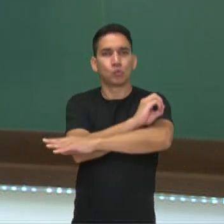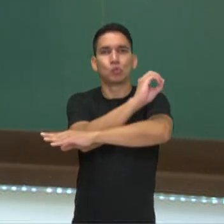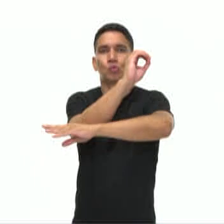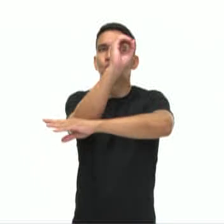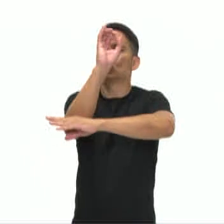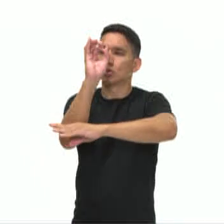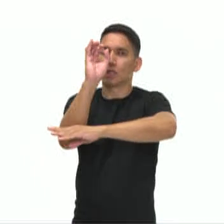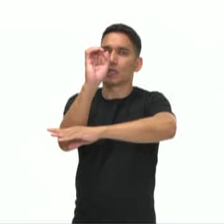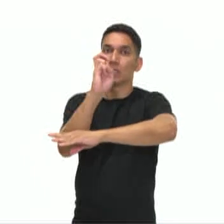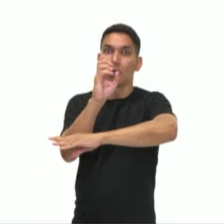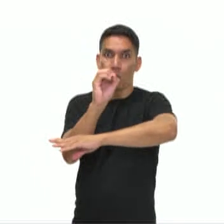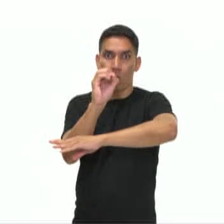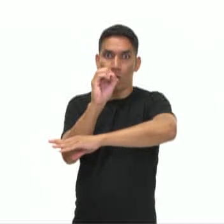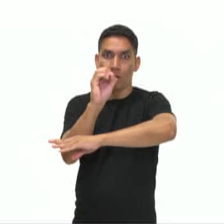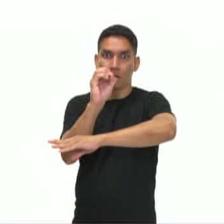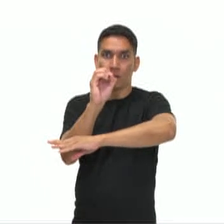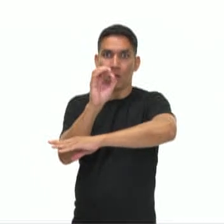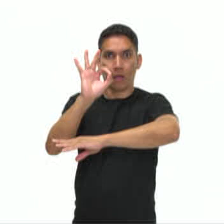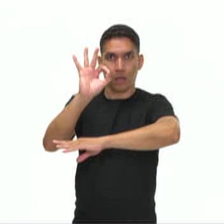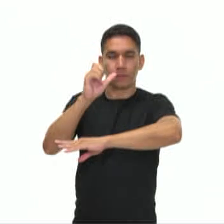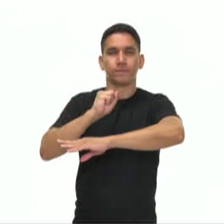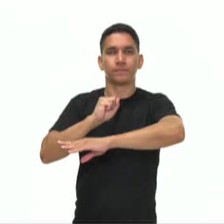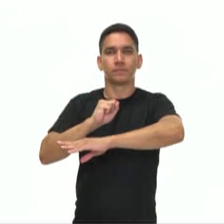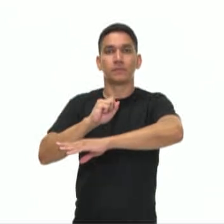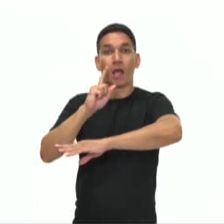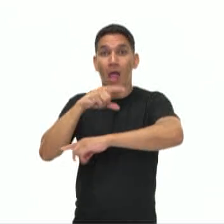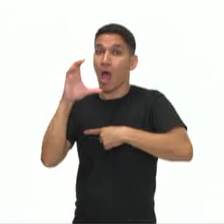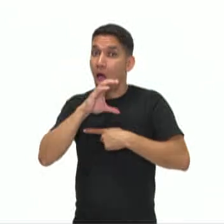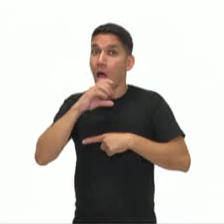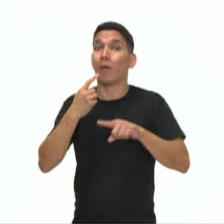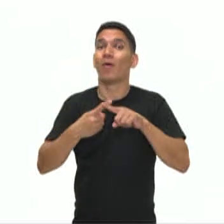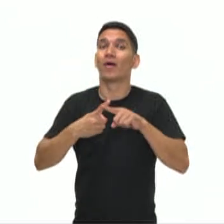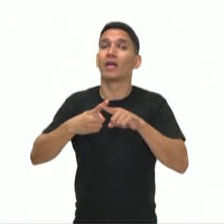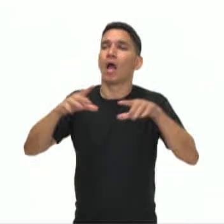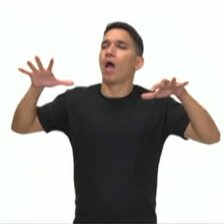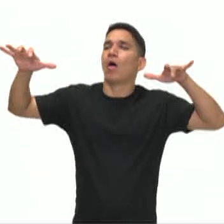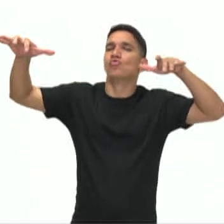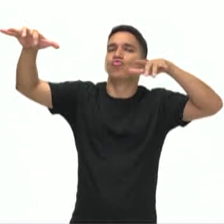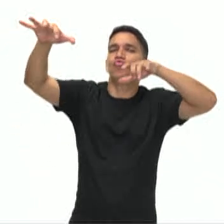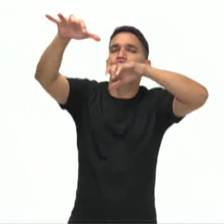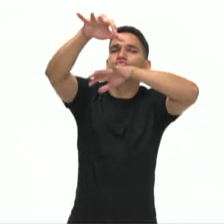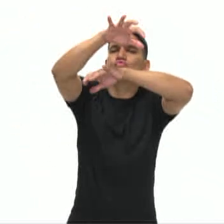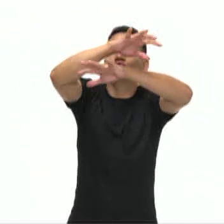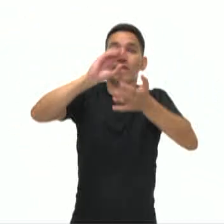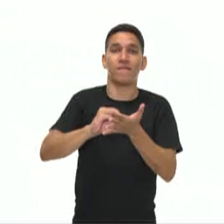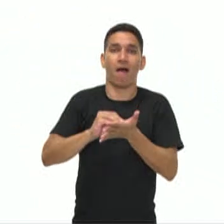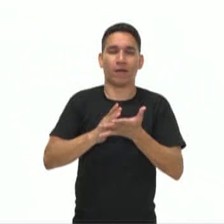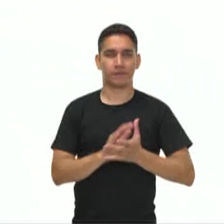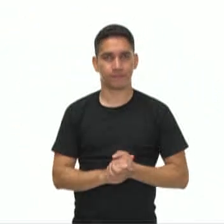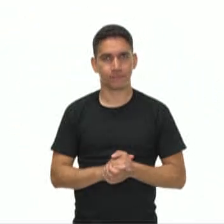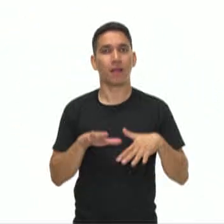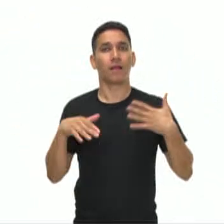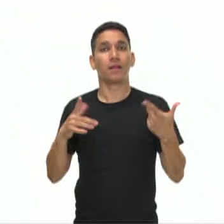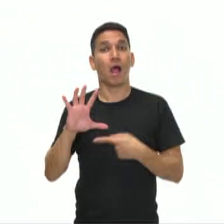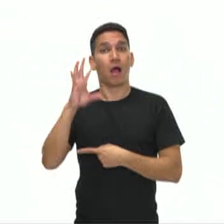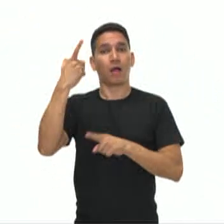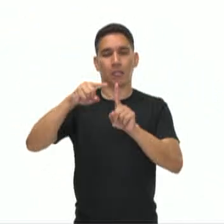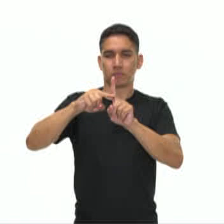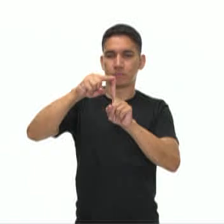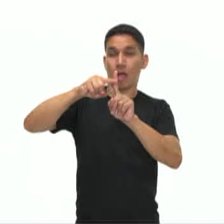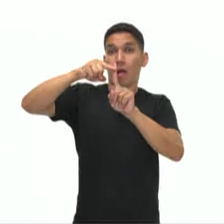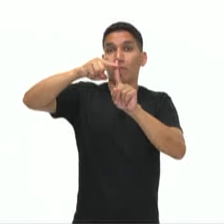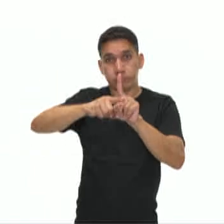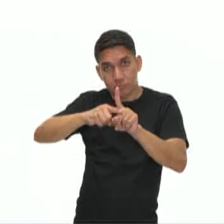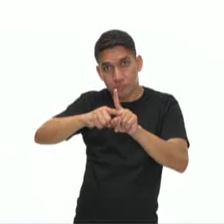Esse processo é acelerado pela ausência de nuvens, ok? No caso da temperatura mais